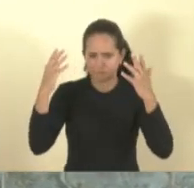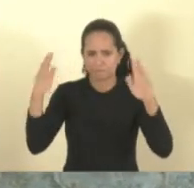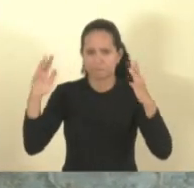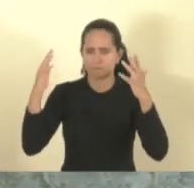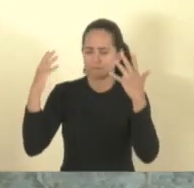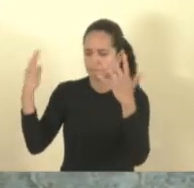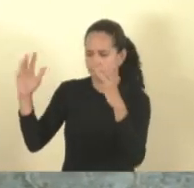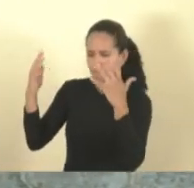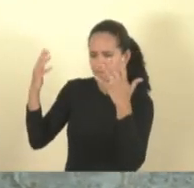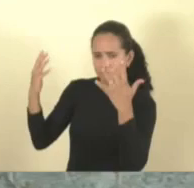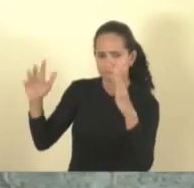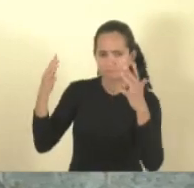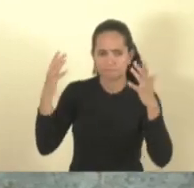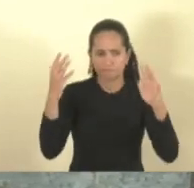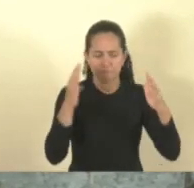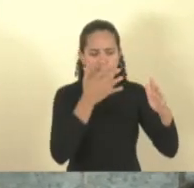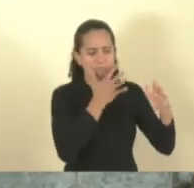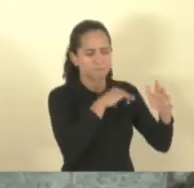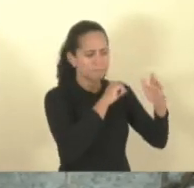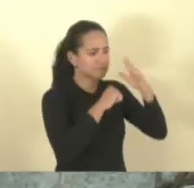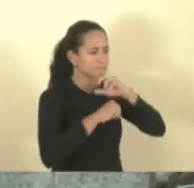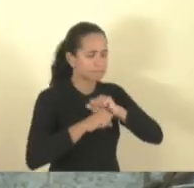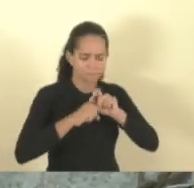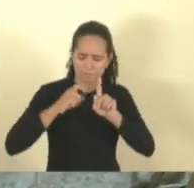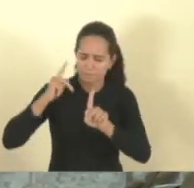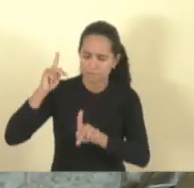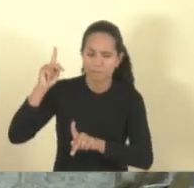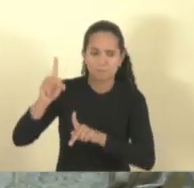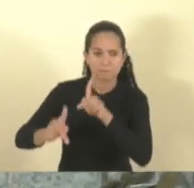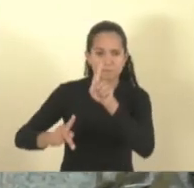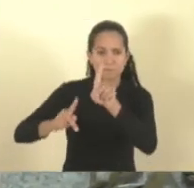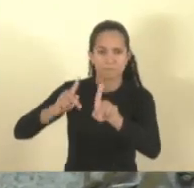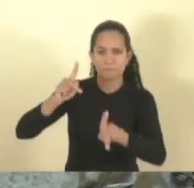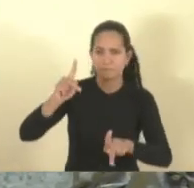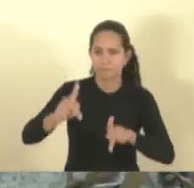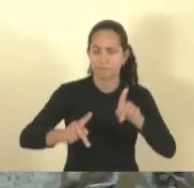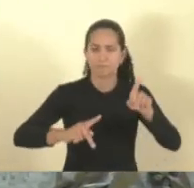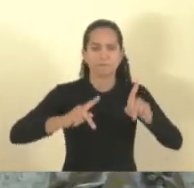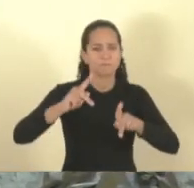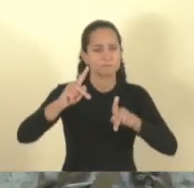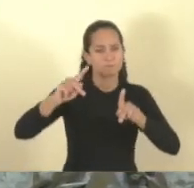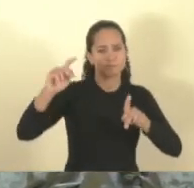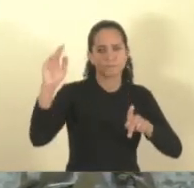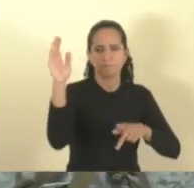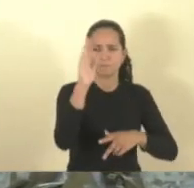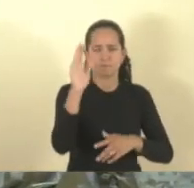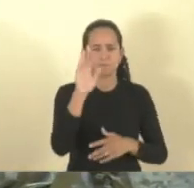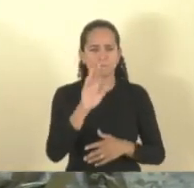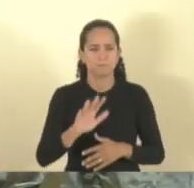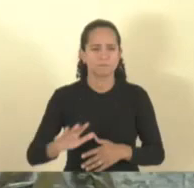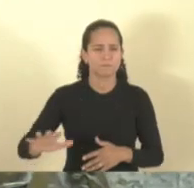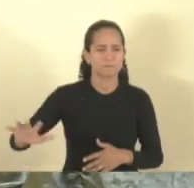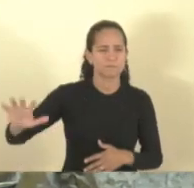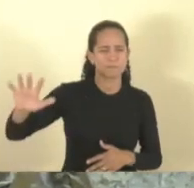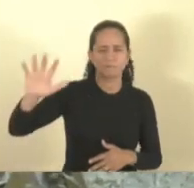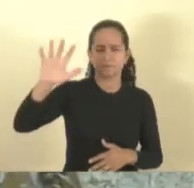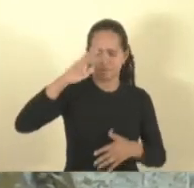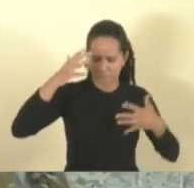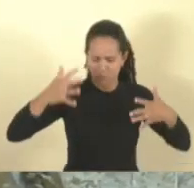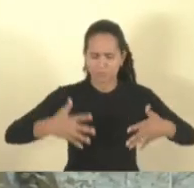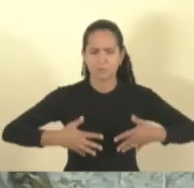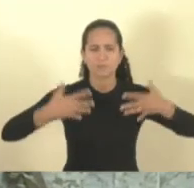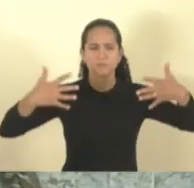Saudemos nossos pais e mestres, a pátria que estremece de